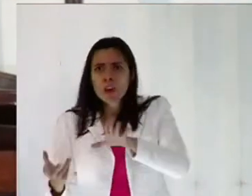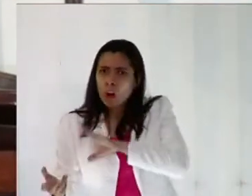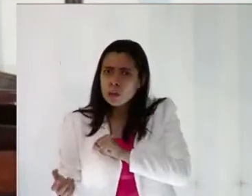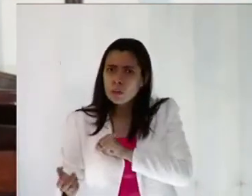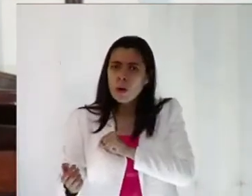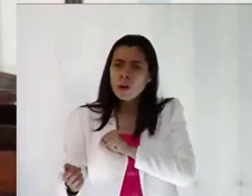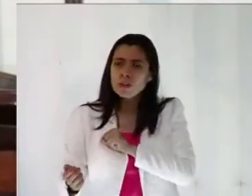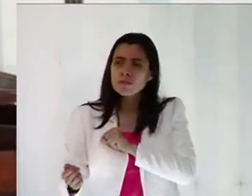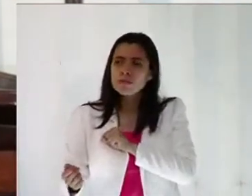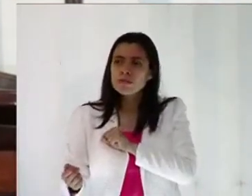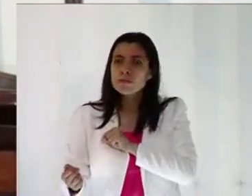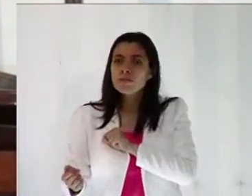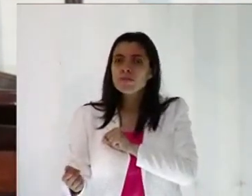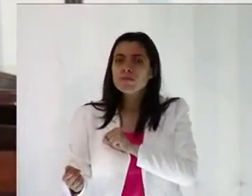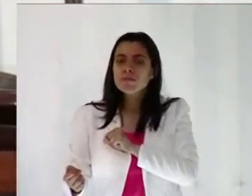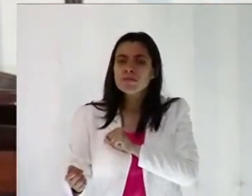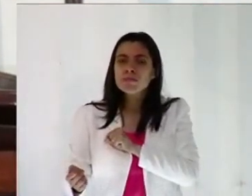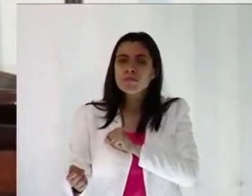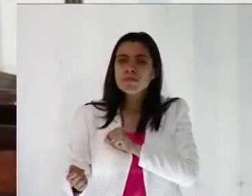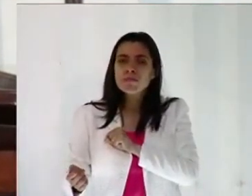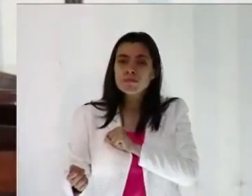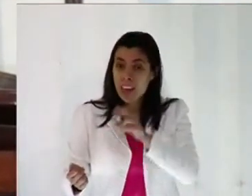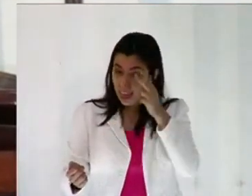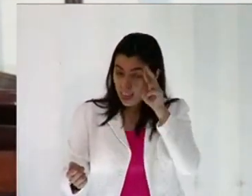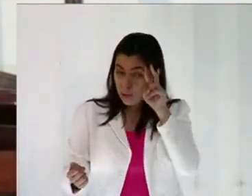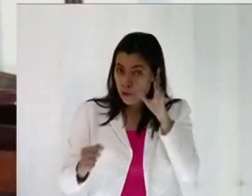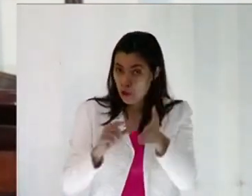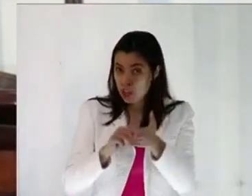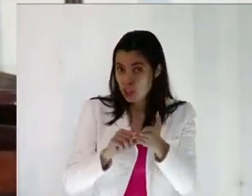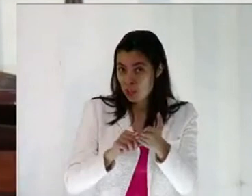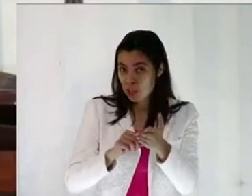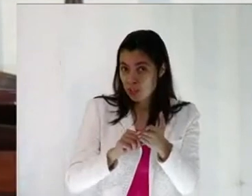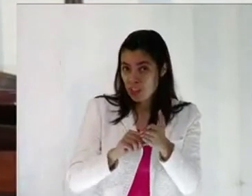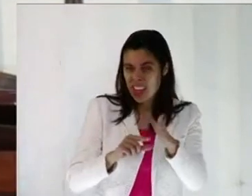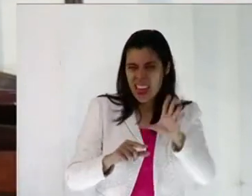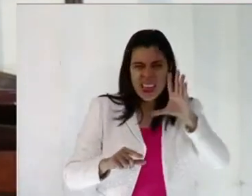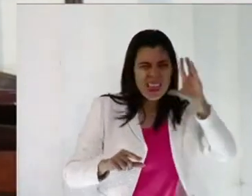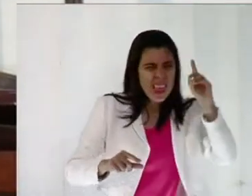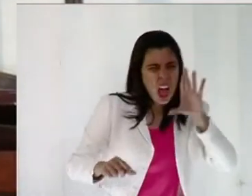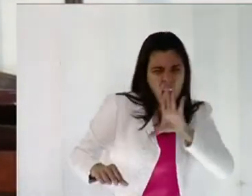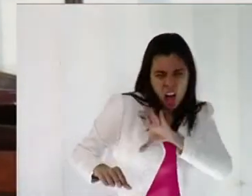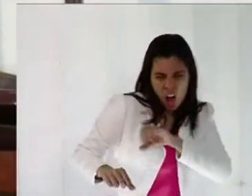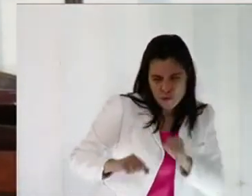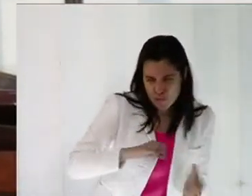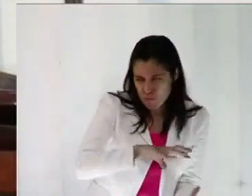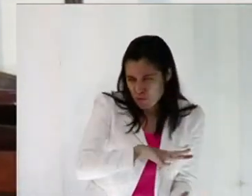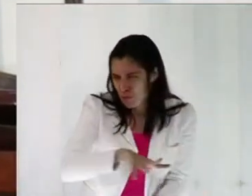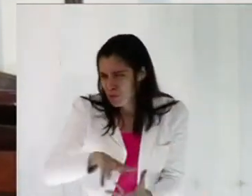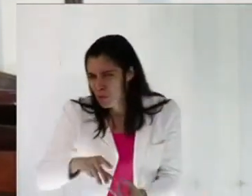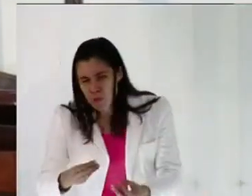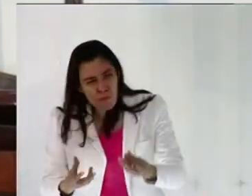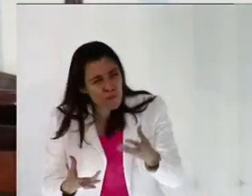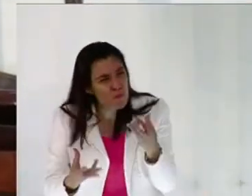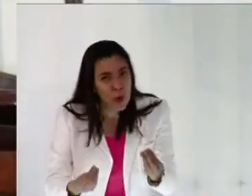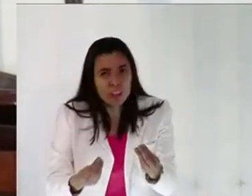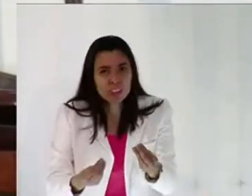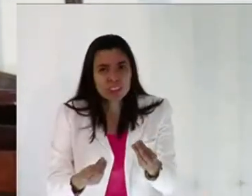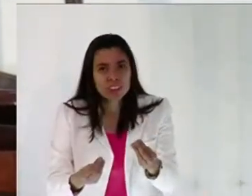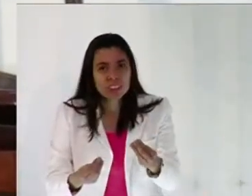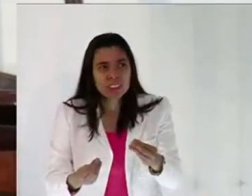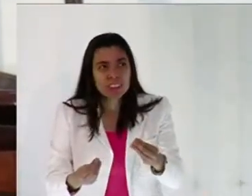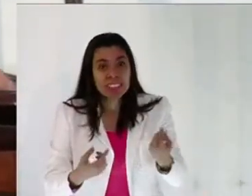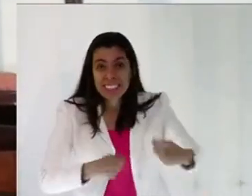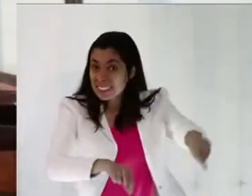conhecido na Bíblia. Porque Deus amou ao mundo de tal maneira, que deu o seu Filho